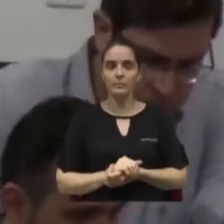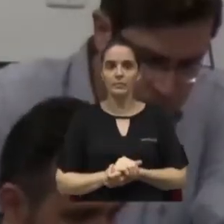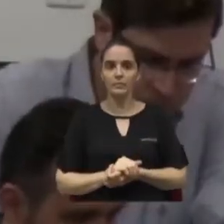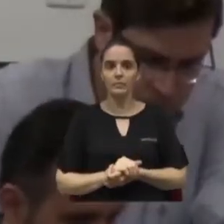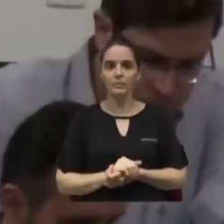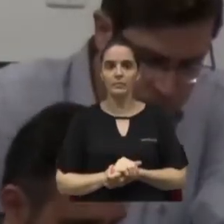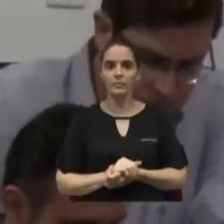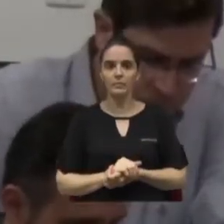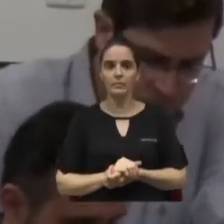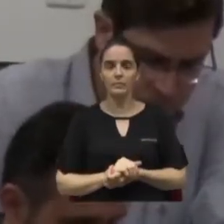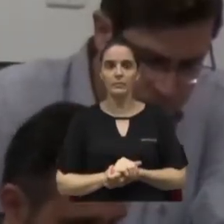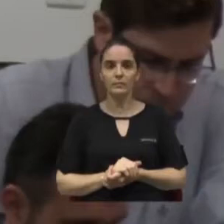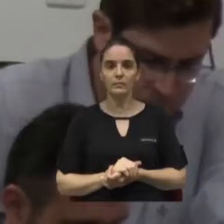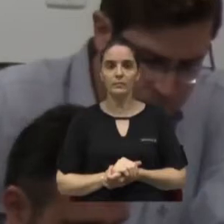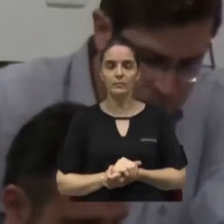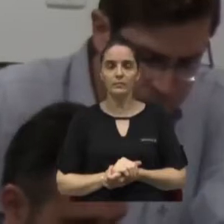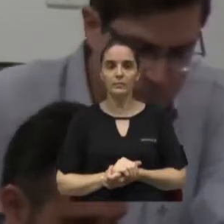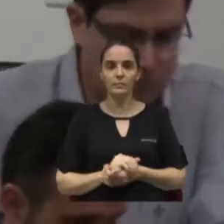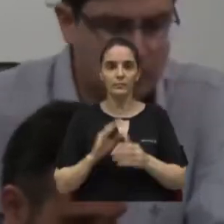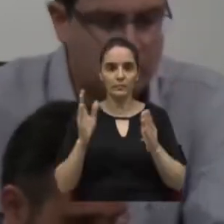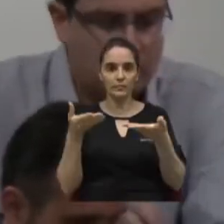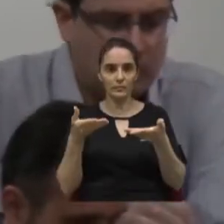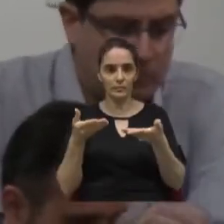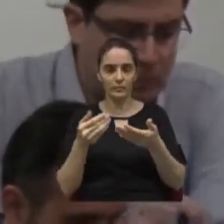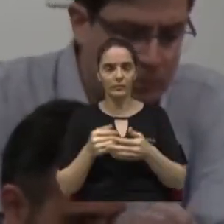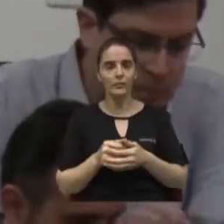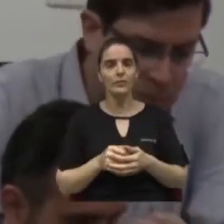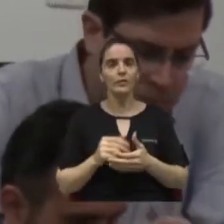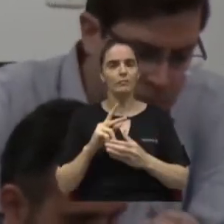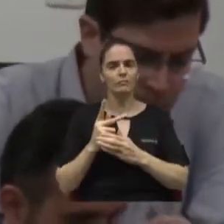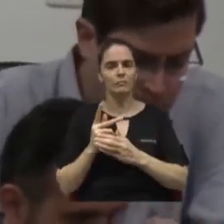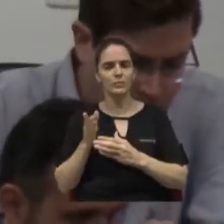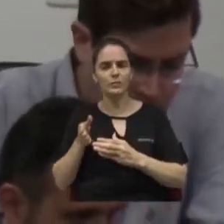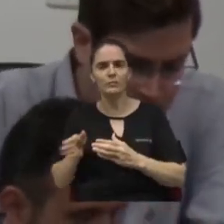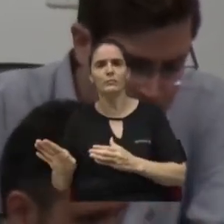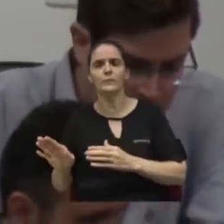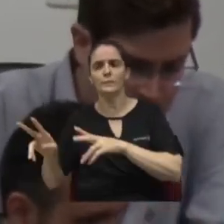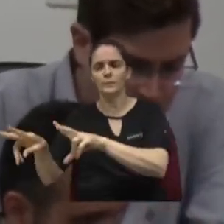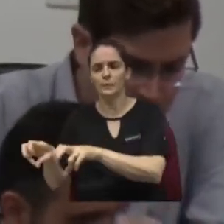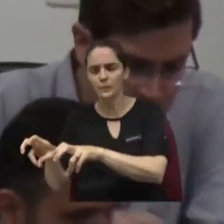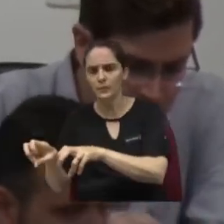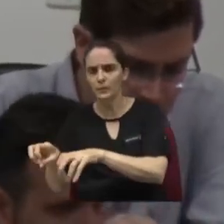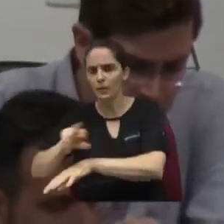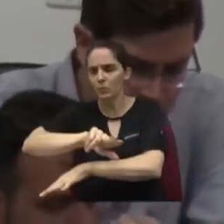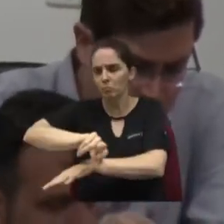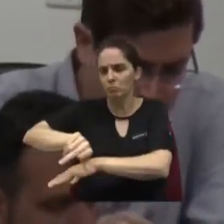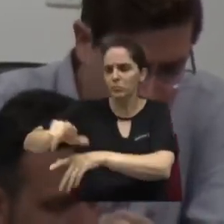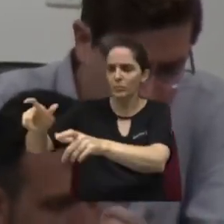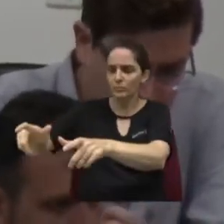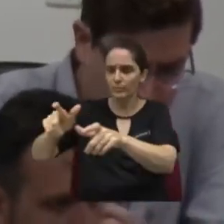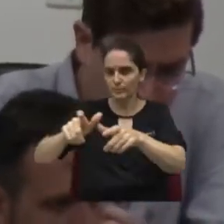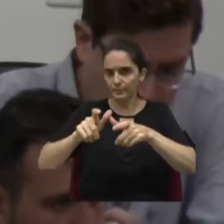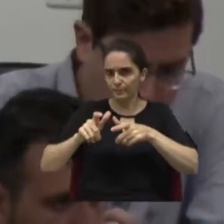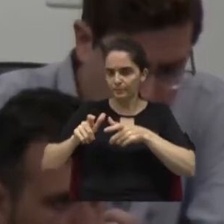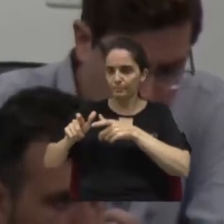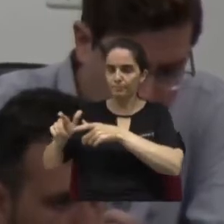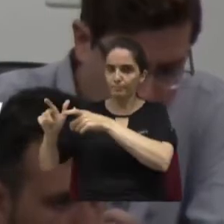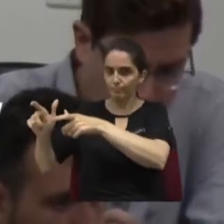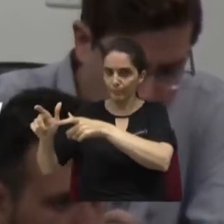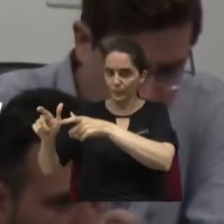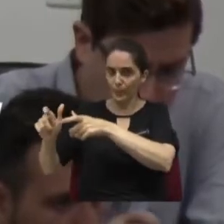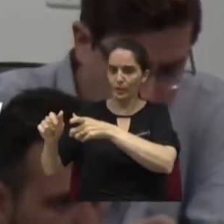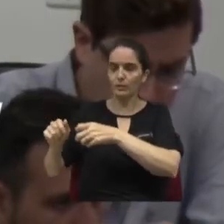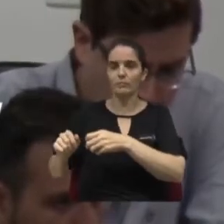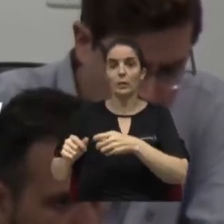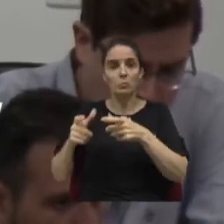Este requerimento, estive na zona rural em vários pontos que fazem a coleta de